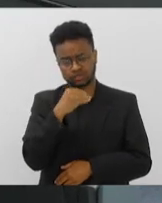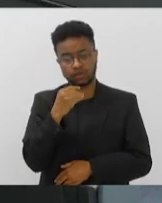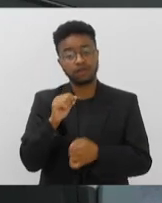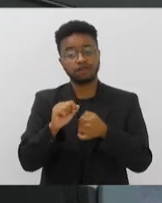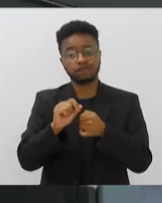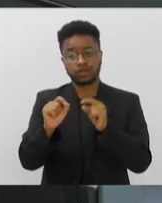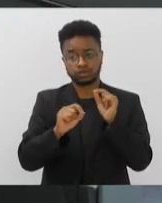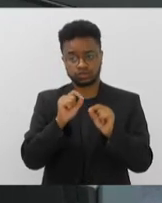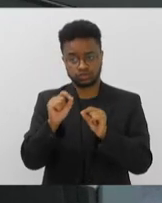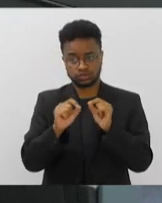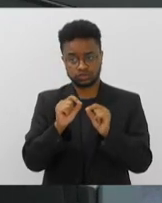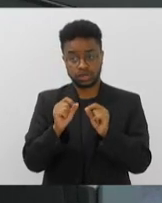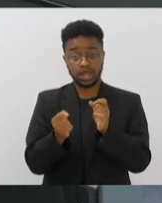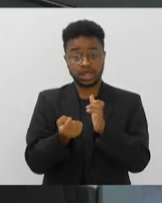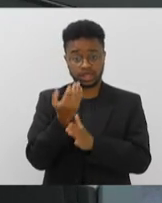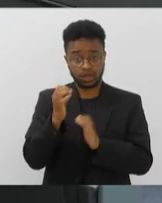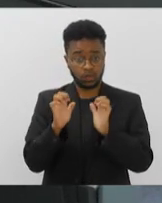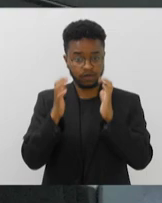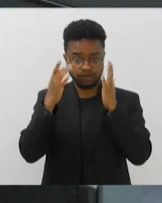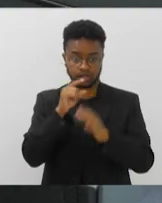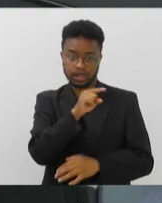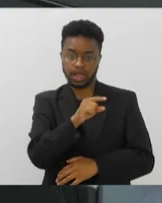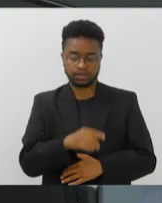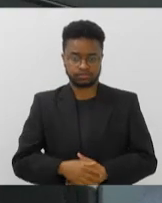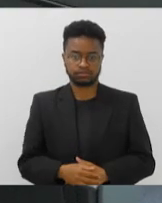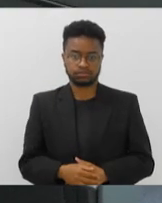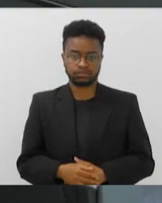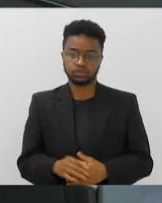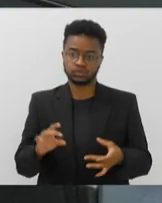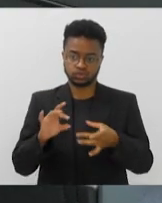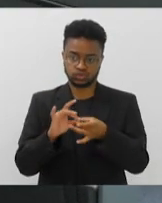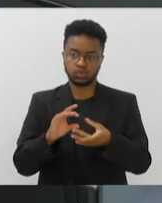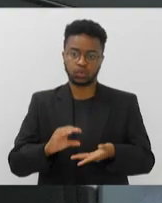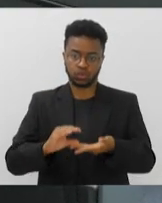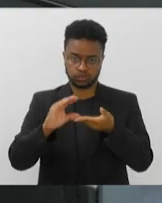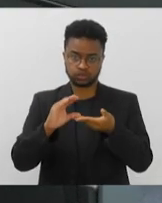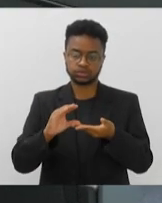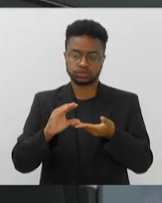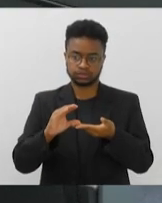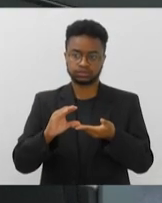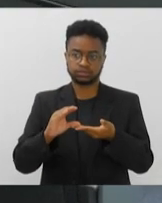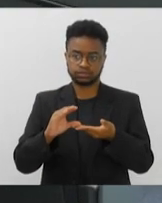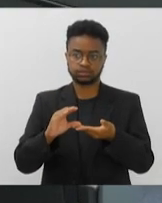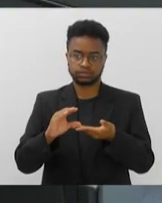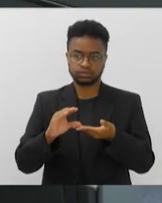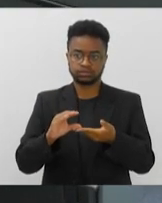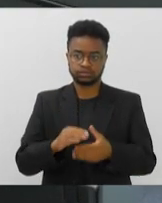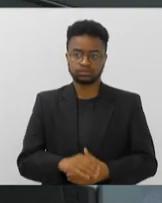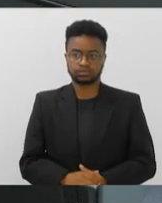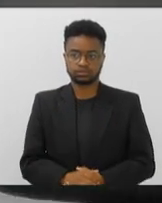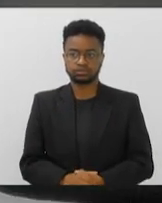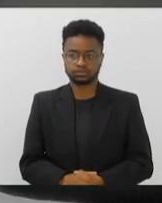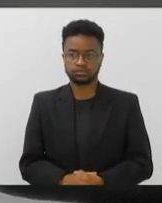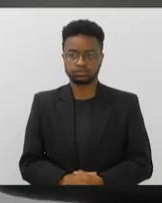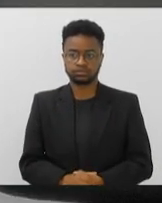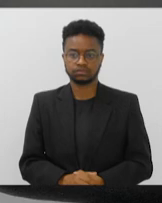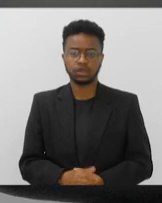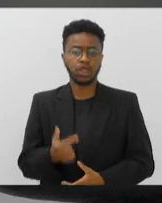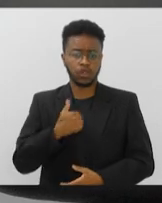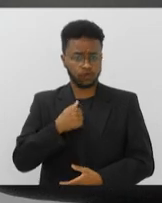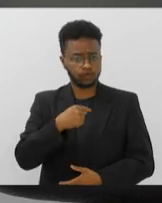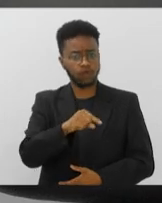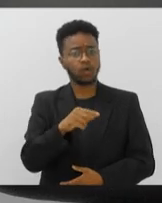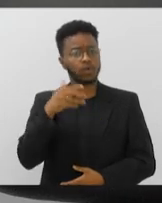seguinte cria um evento lá pra gente irel conferência nov cri a gente vai é não mas um evento eu vou lá dar uma